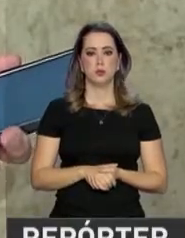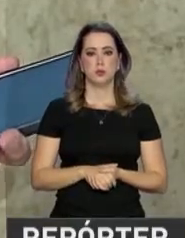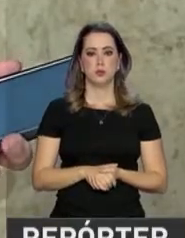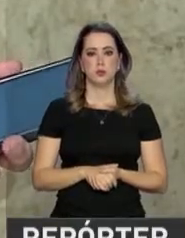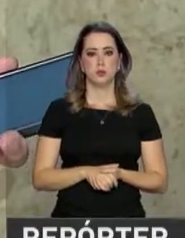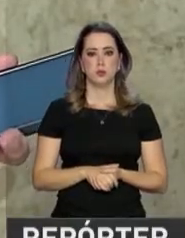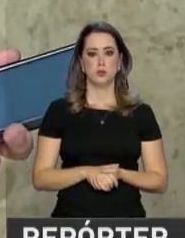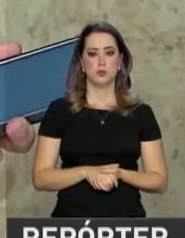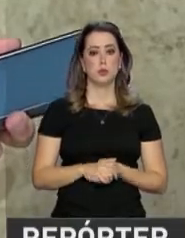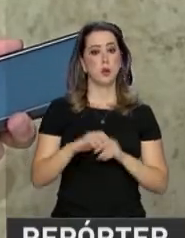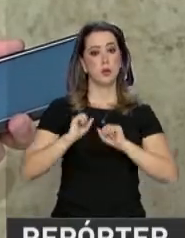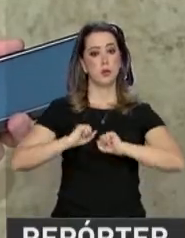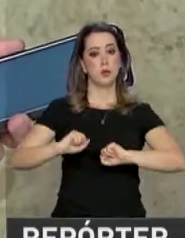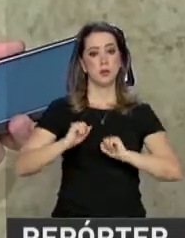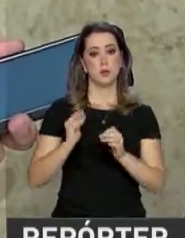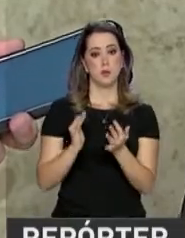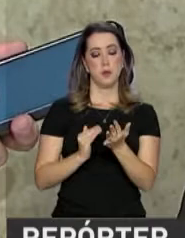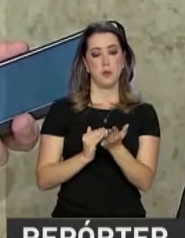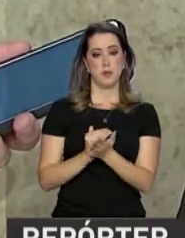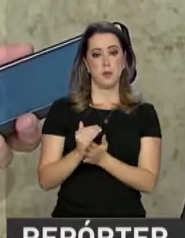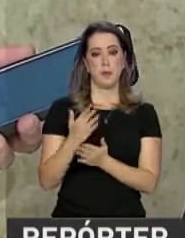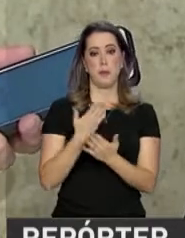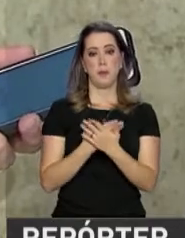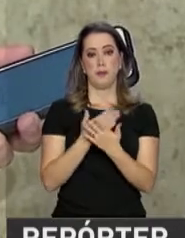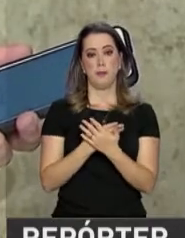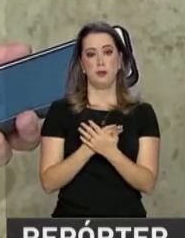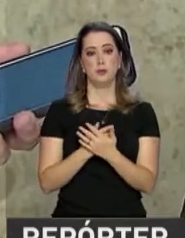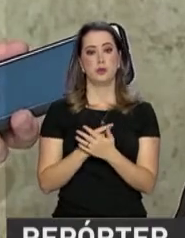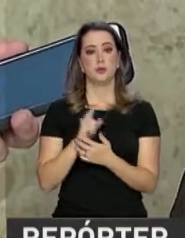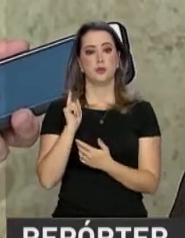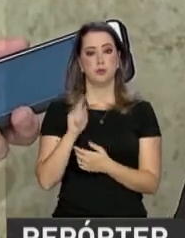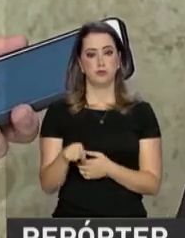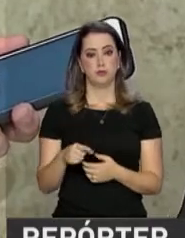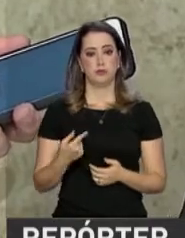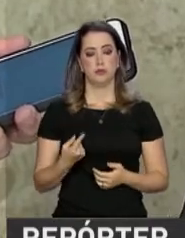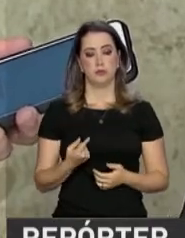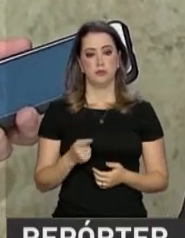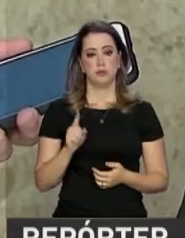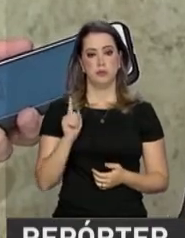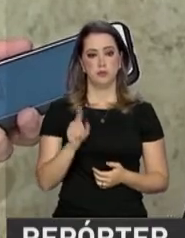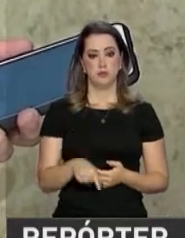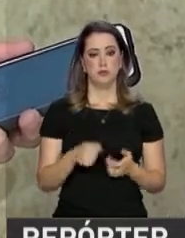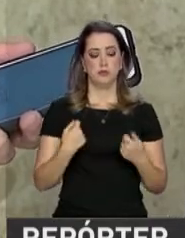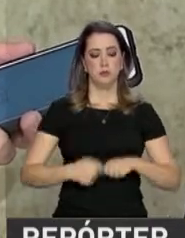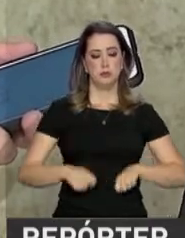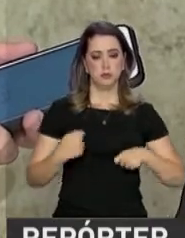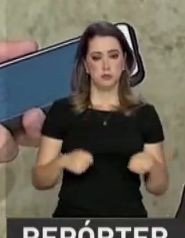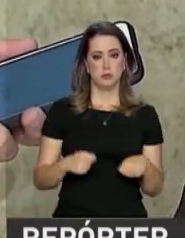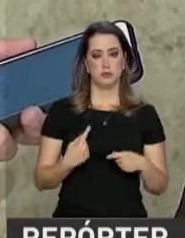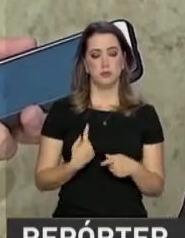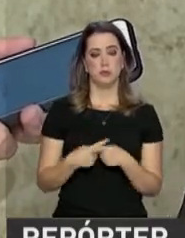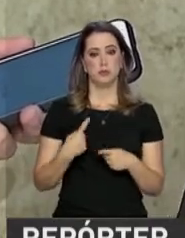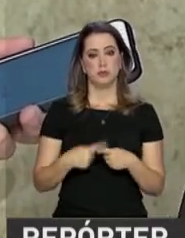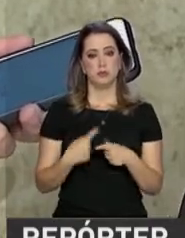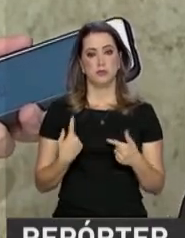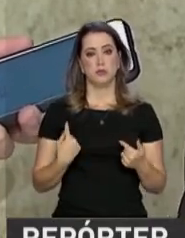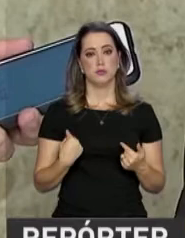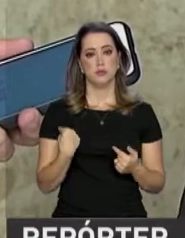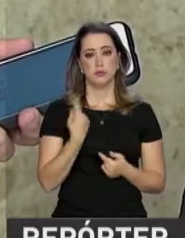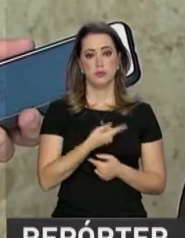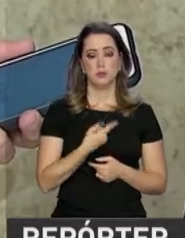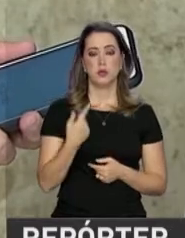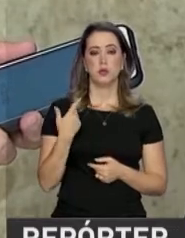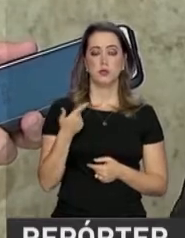isso permite o início né o início disso outros estudos que são que que são necessários até porque eu